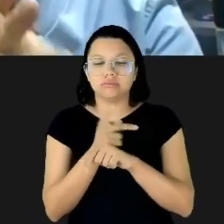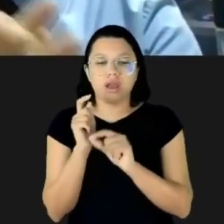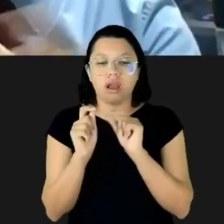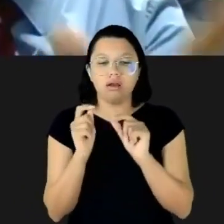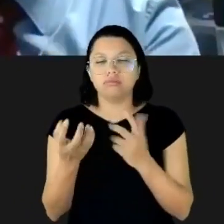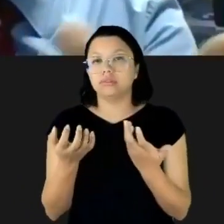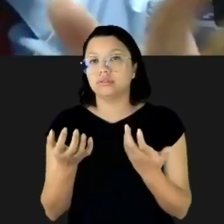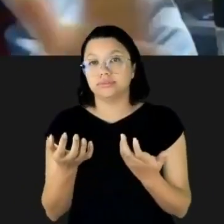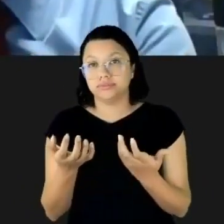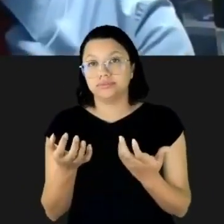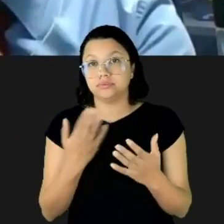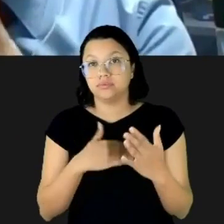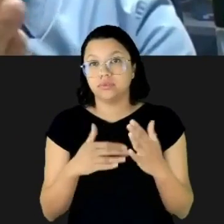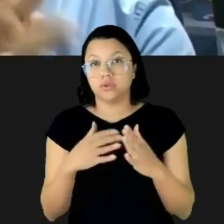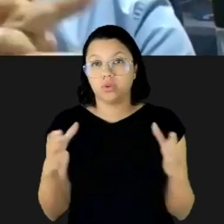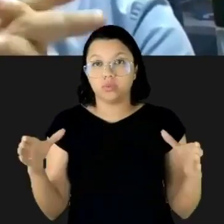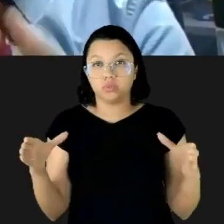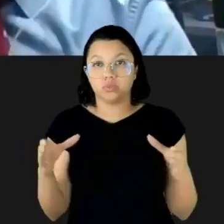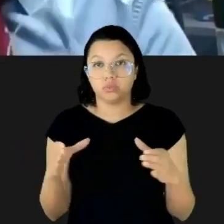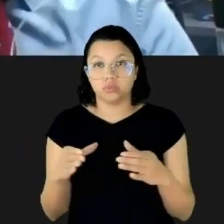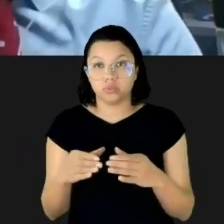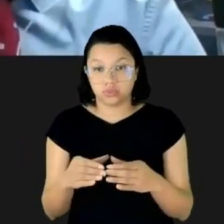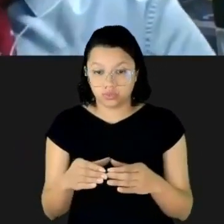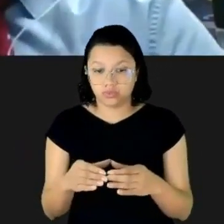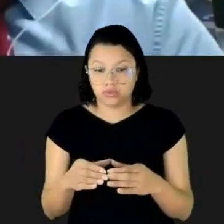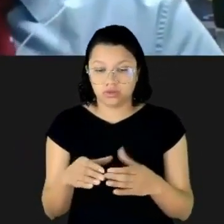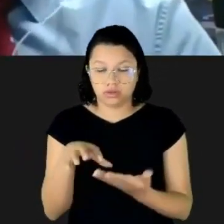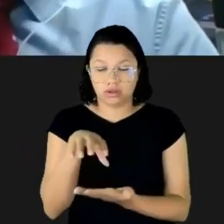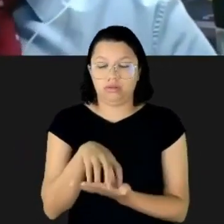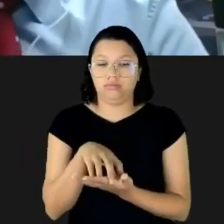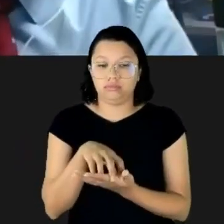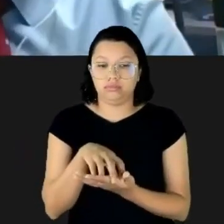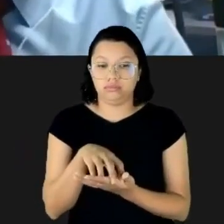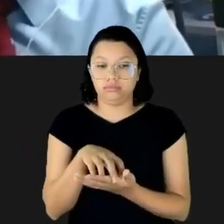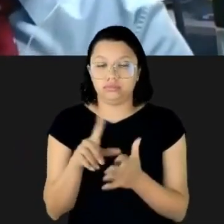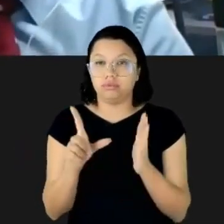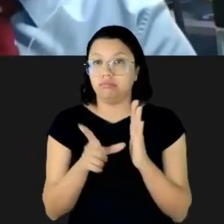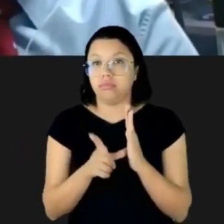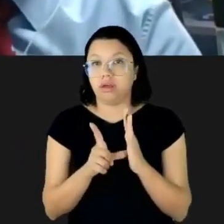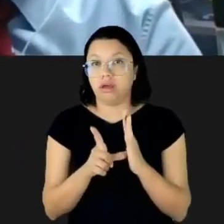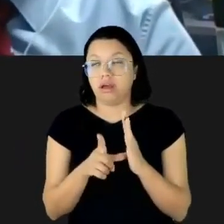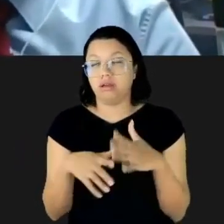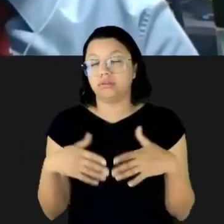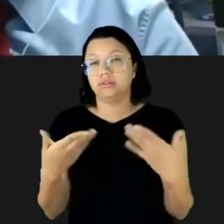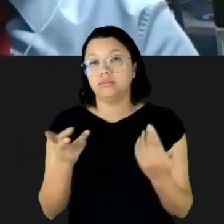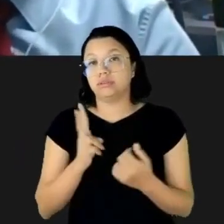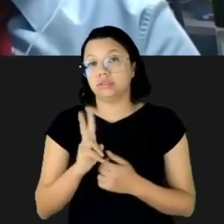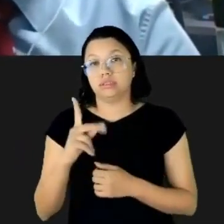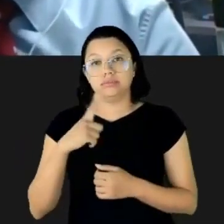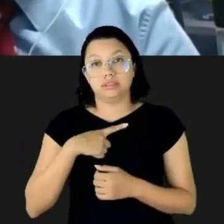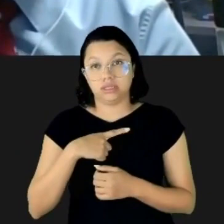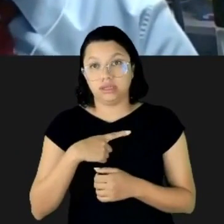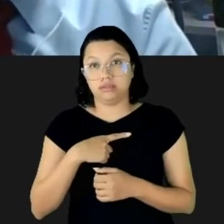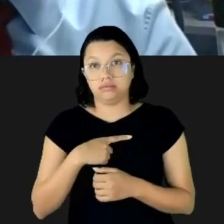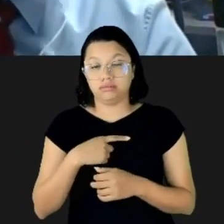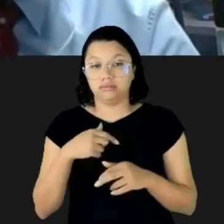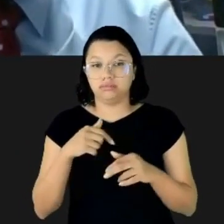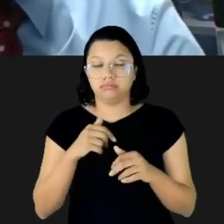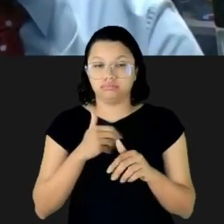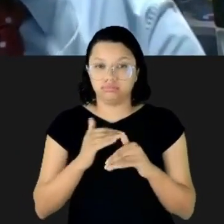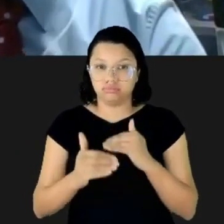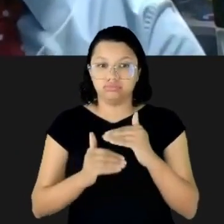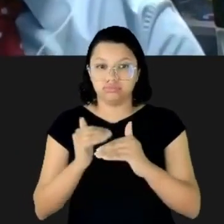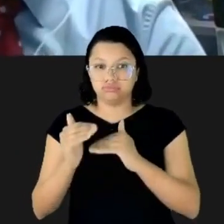concentrado numa lógica uma lógica BPM que te leva ao resultado que você busca então sempre tem uma sequência